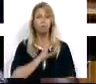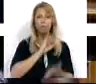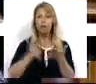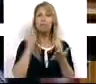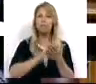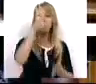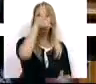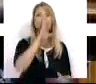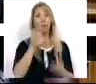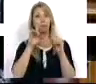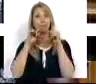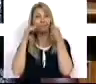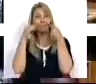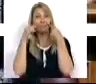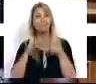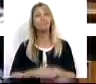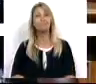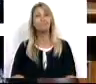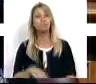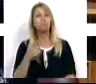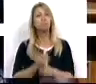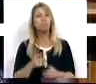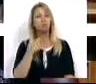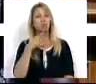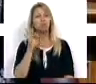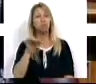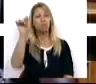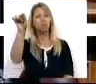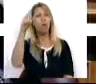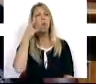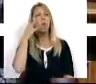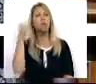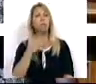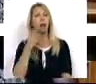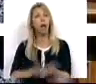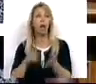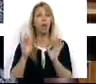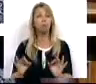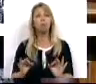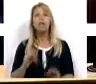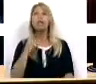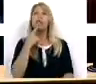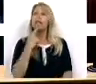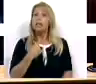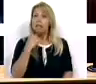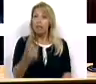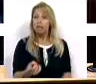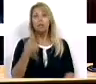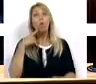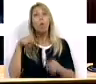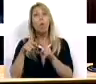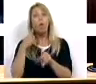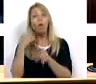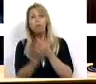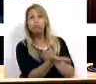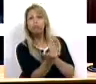lançando um sorriso, naturalmente porque conhece bem a realidade concreta, falou-nos de que o apanhado que o Governo fez demonstra que serão